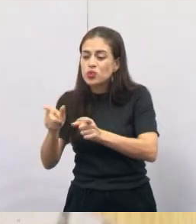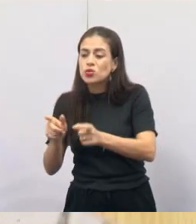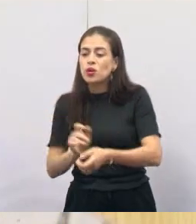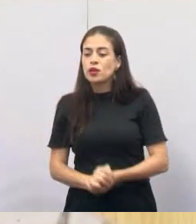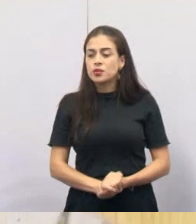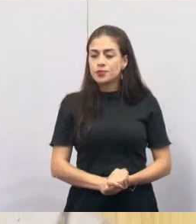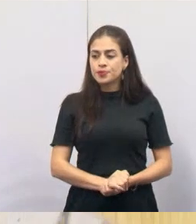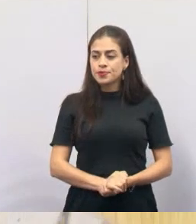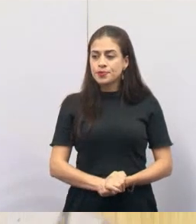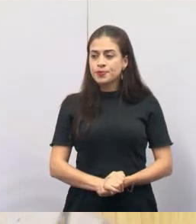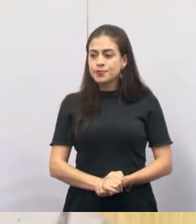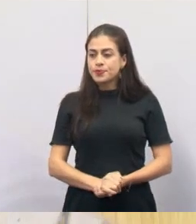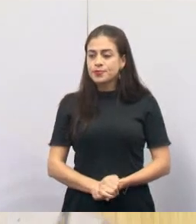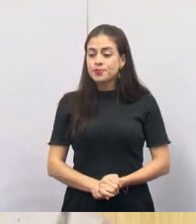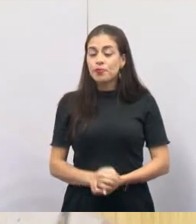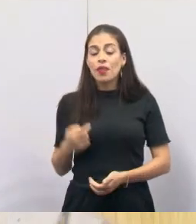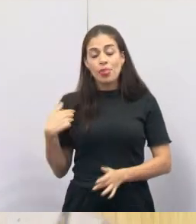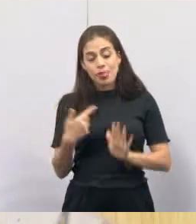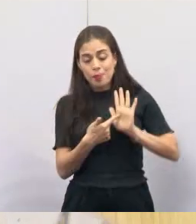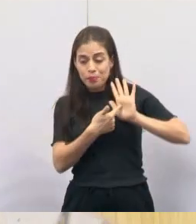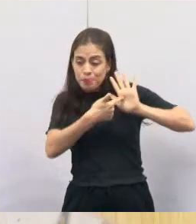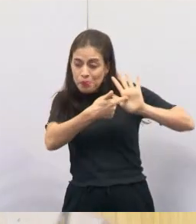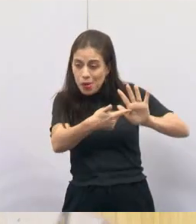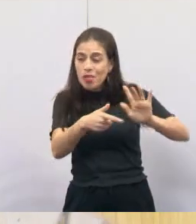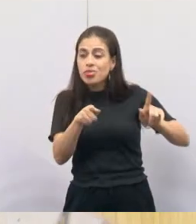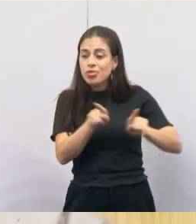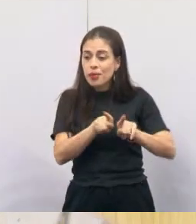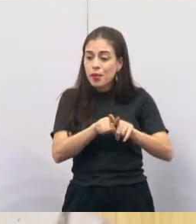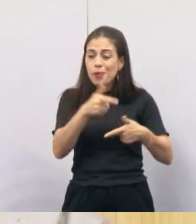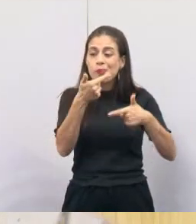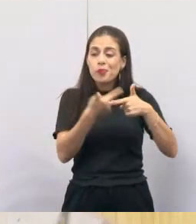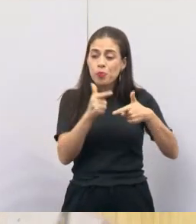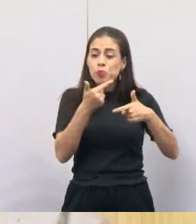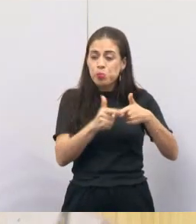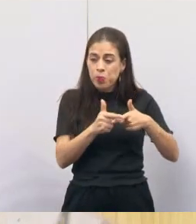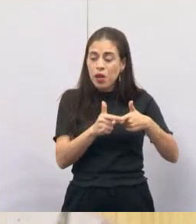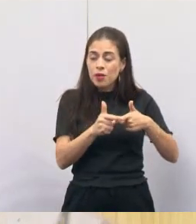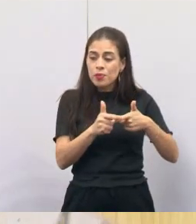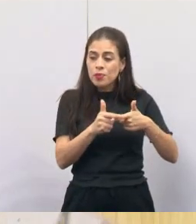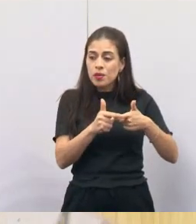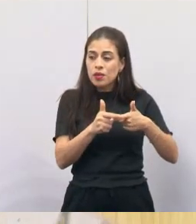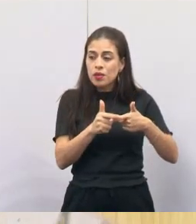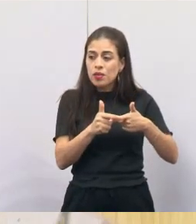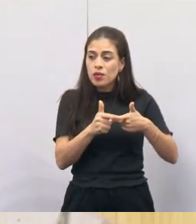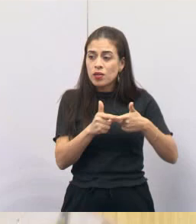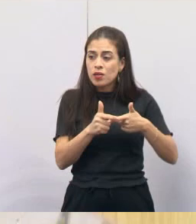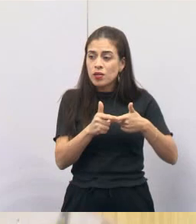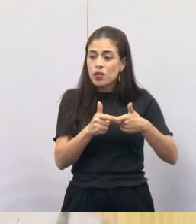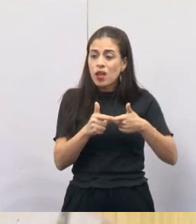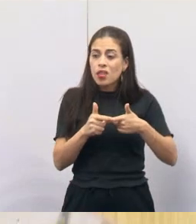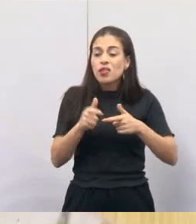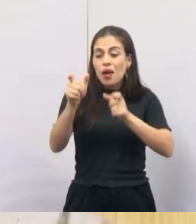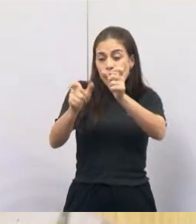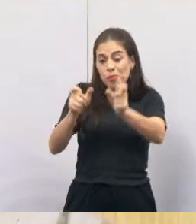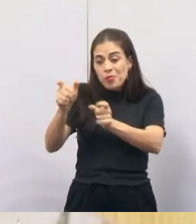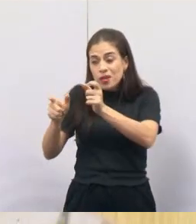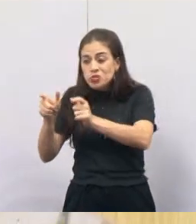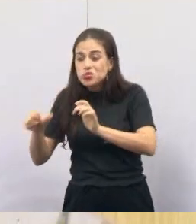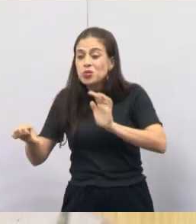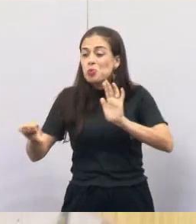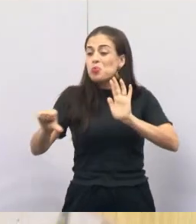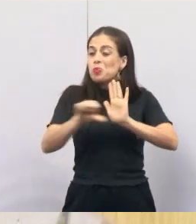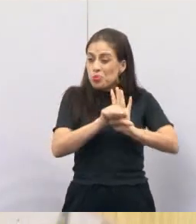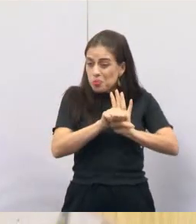pessoas. Cabe-nos apontar ainda que o problema citado acima tem atraído criminosos que aproveitam